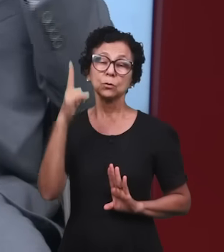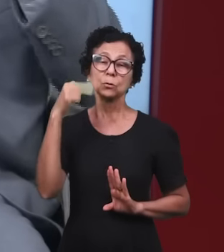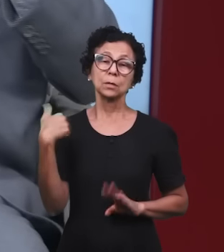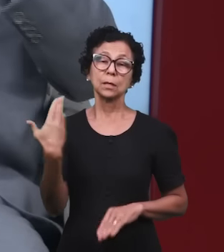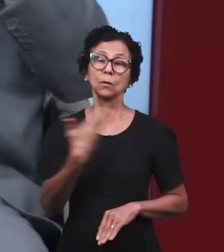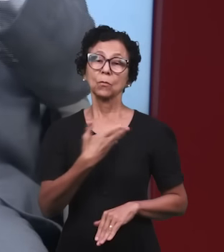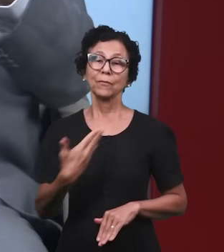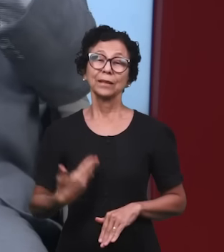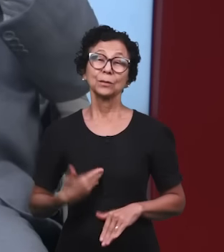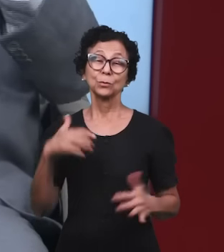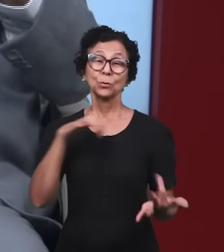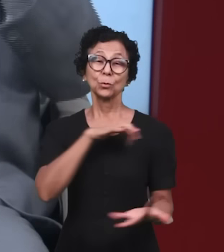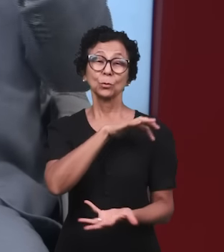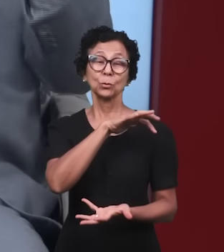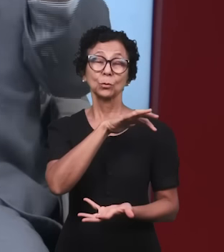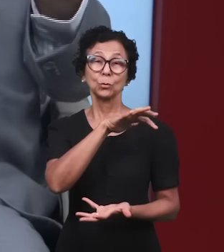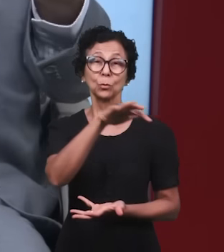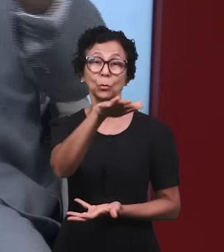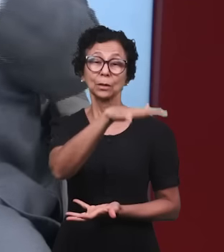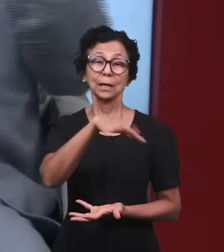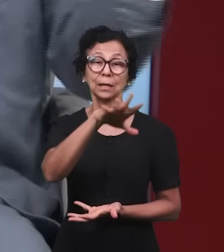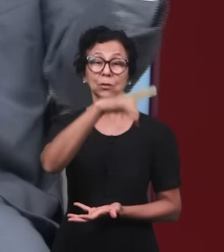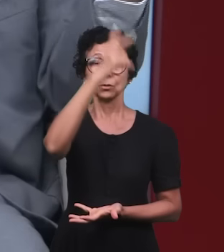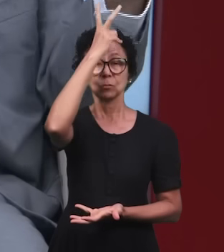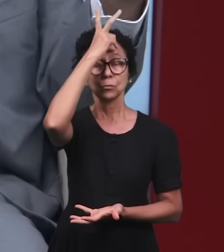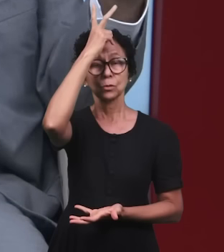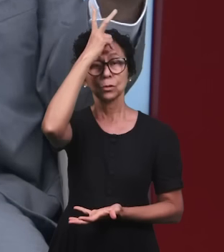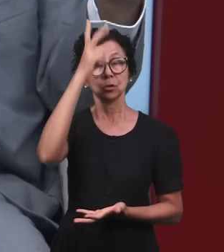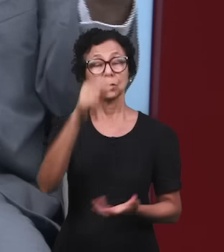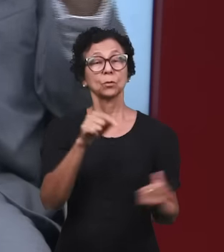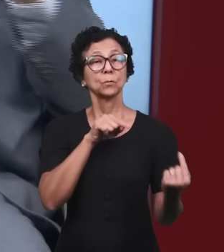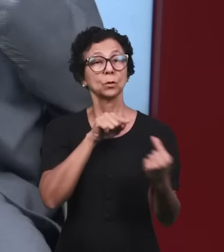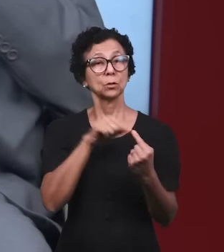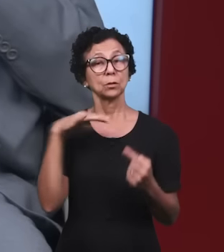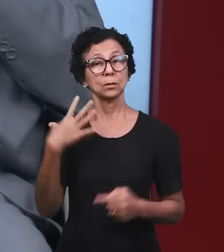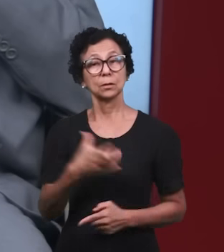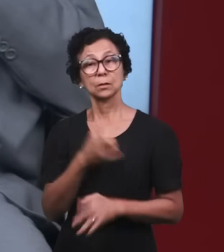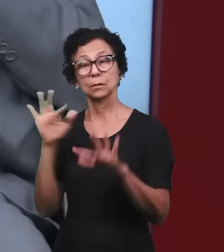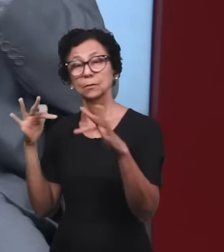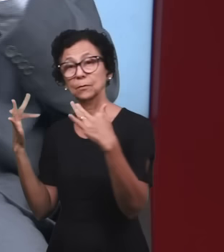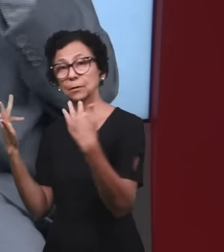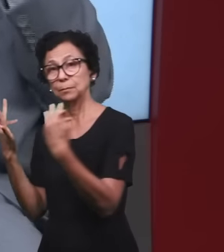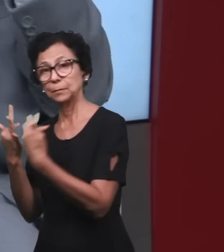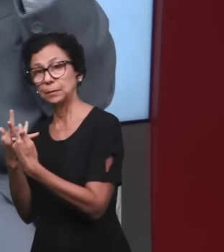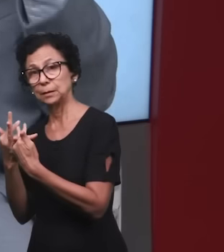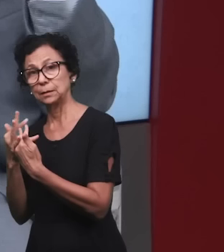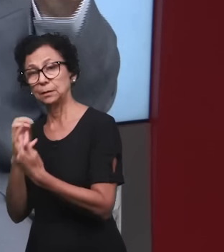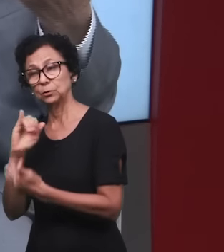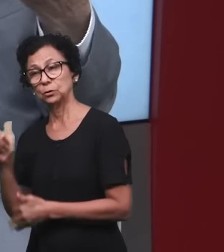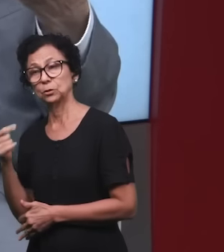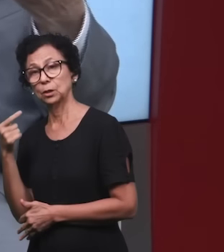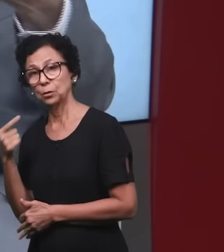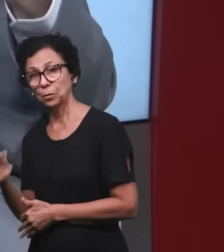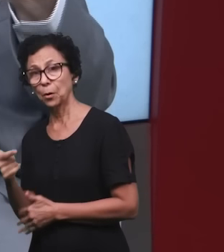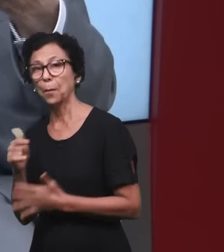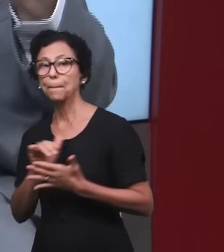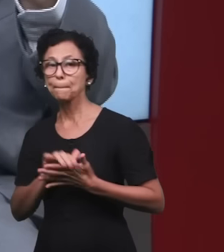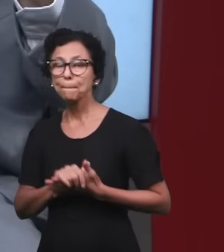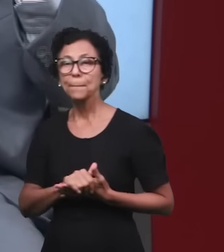terra, usado por Deus para a salvação de toda a sua casa. Sem dúvida, adiante dos mais